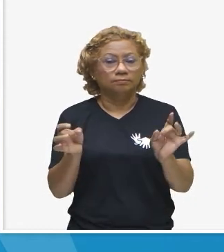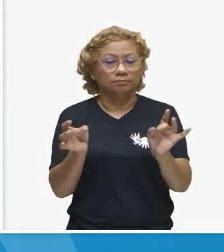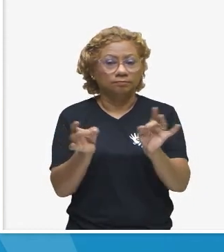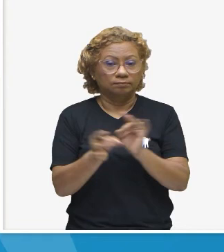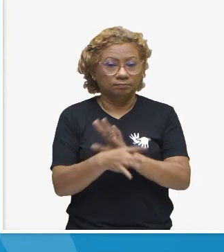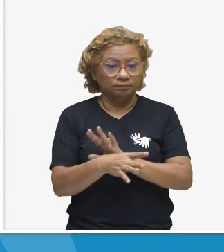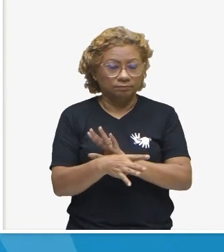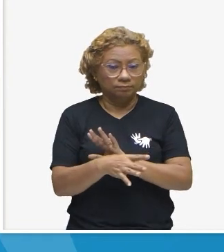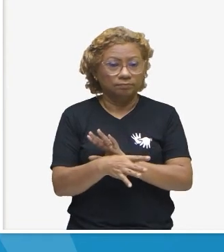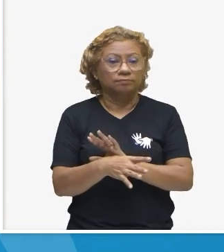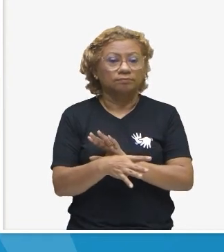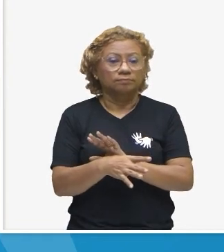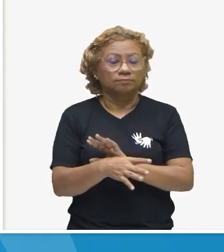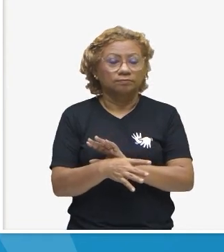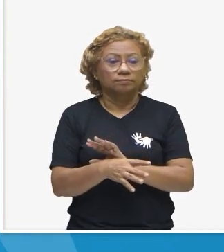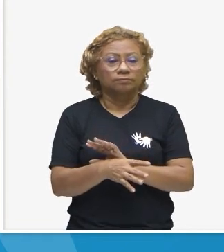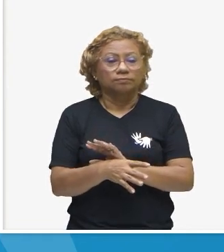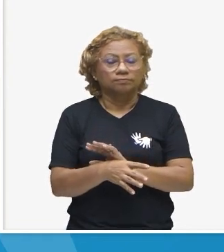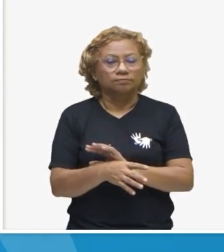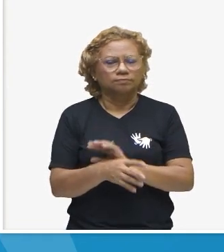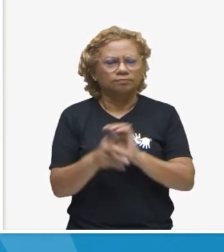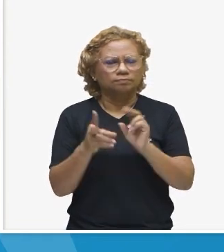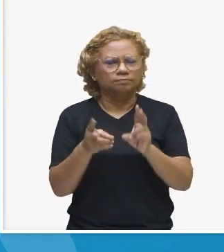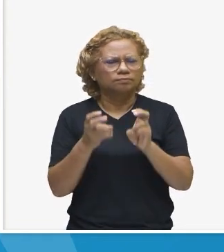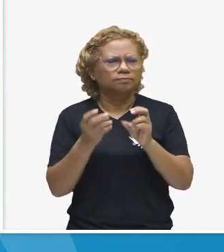Os ângulos opostos pelo vértice,